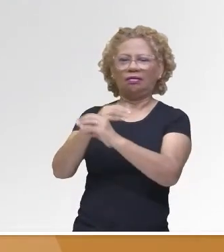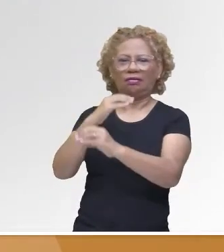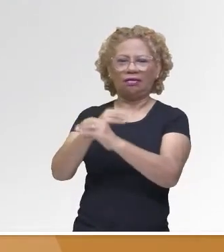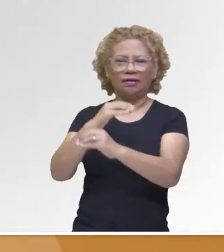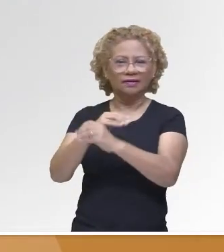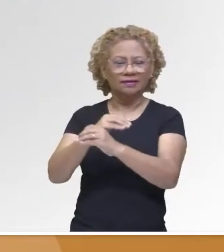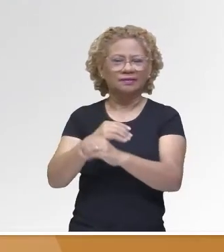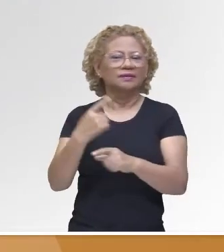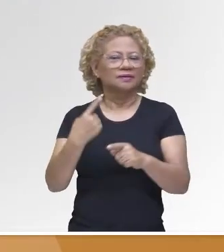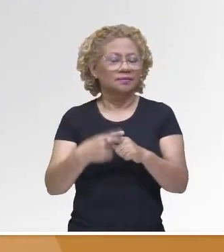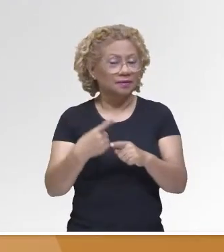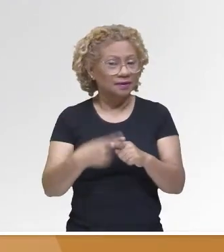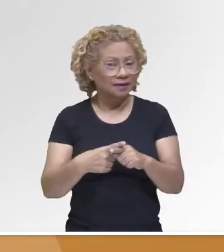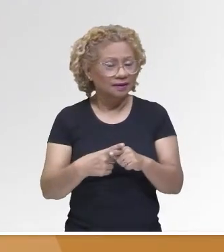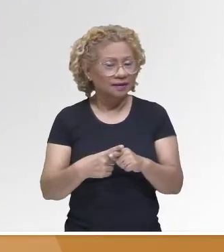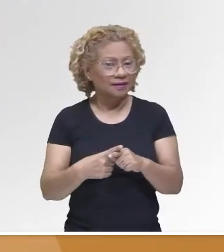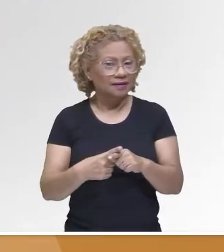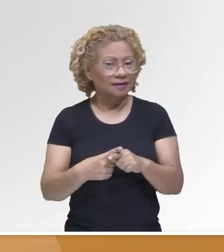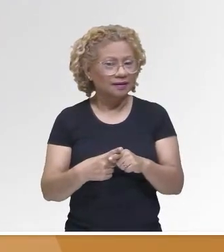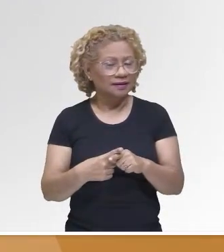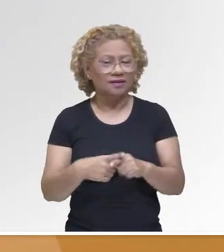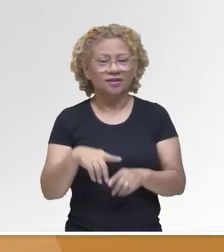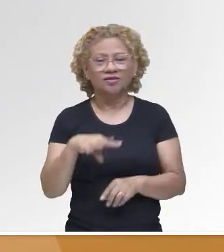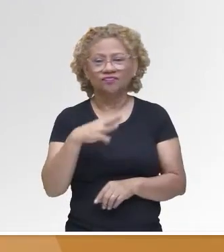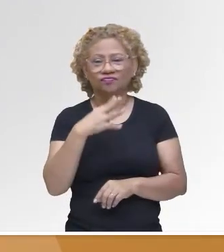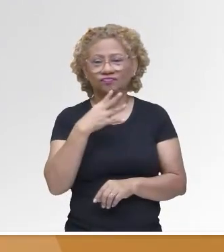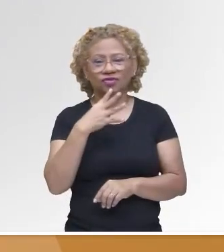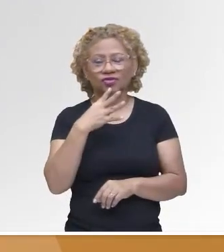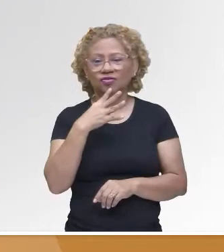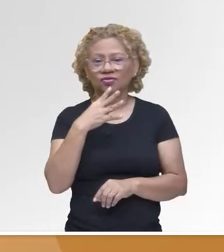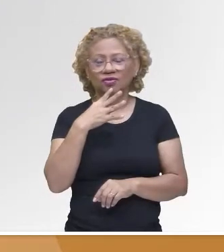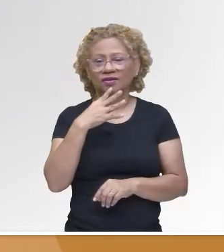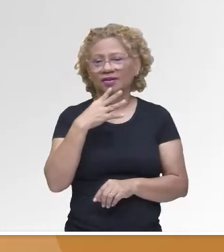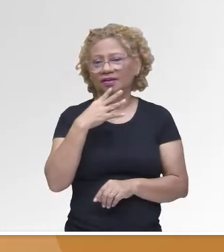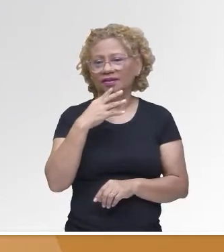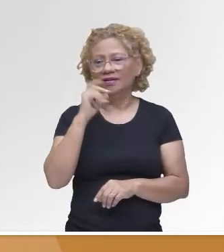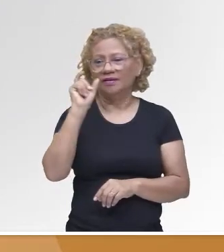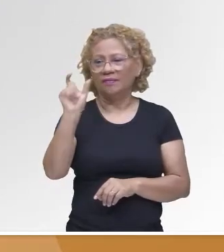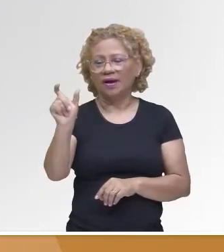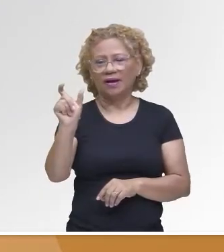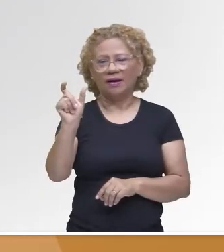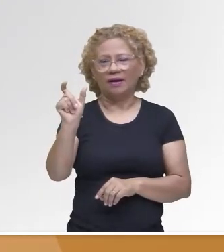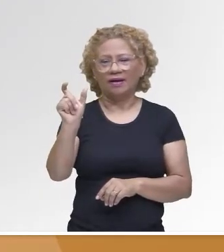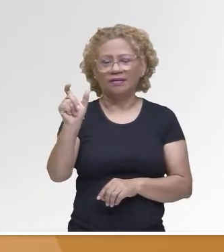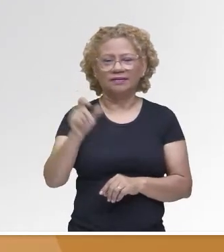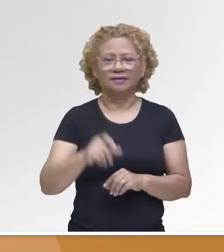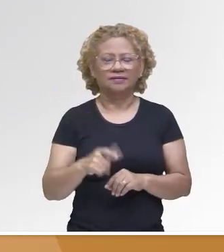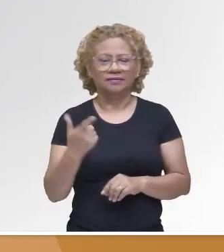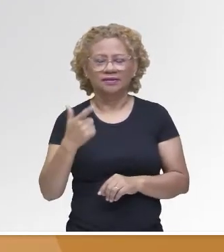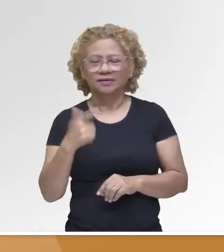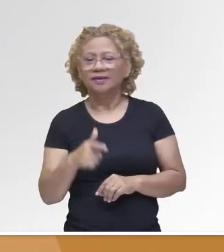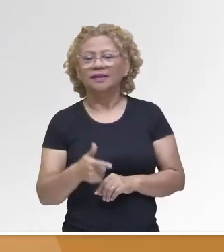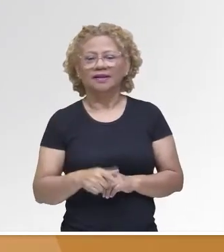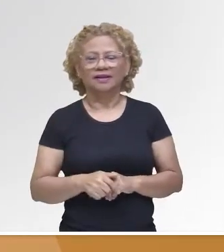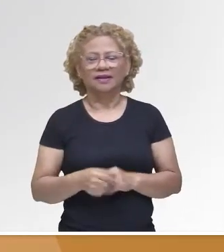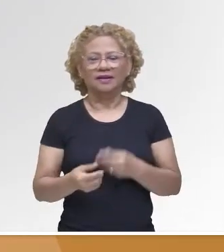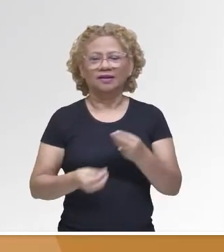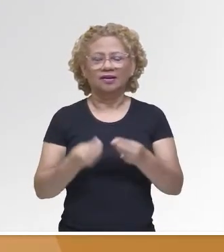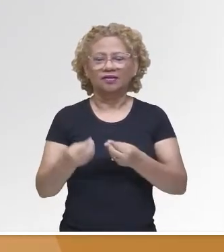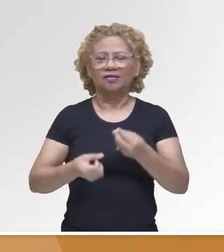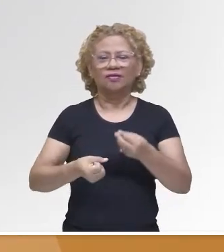não temos nós não conhecemos esses códigos. Nós não temos essa fonética, né? De